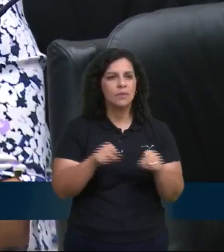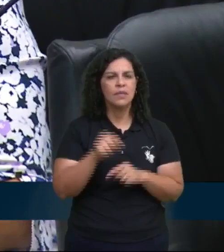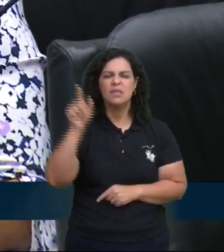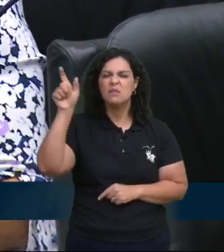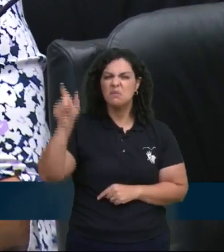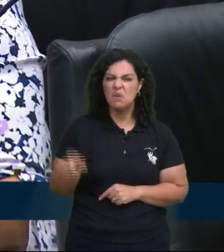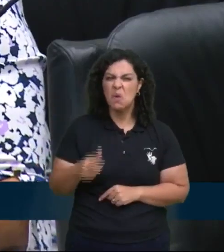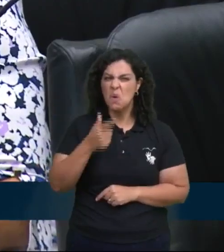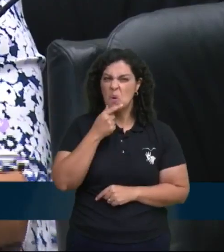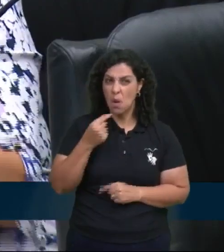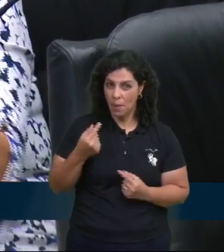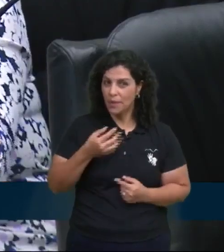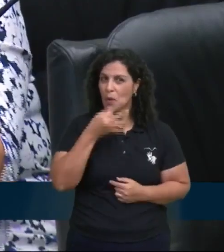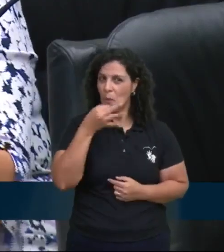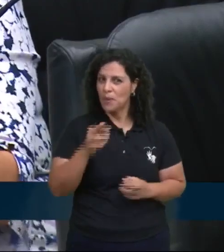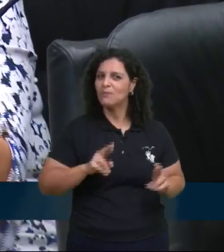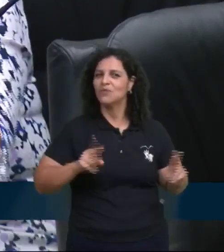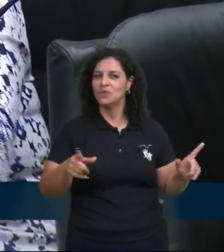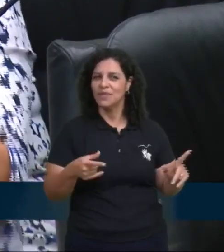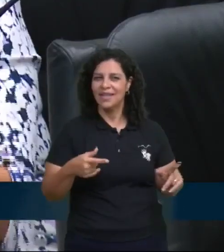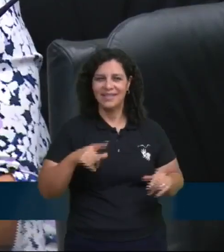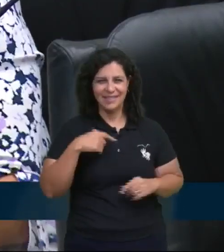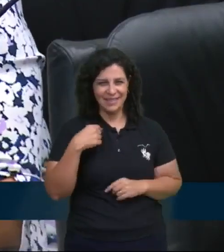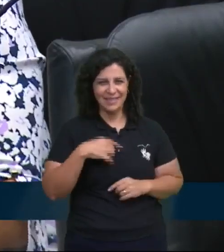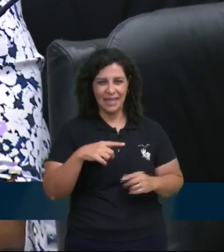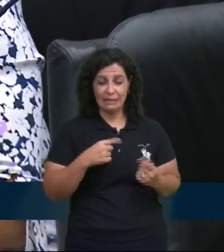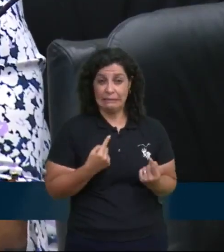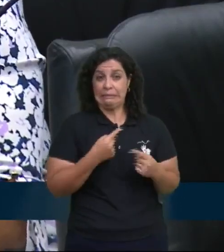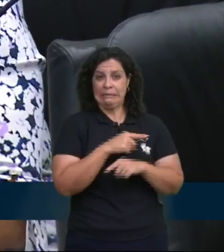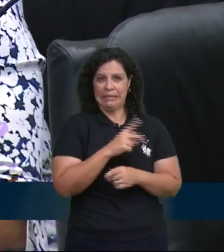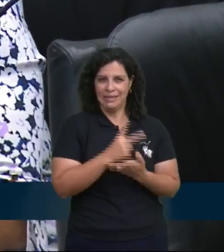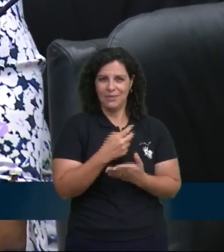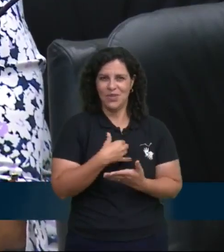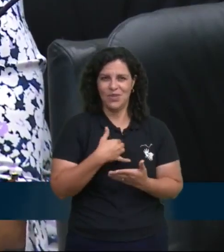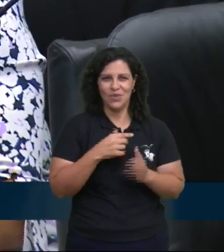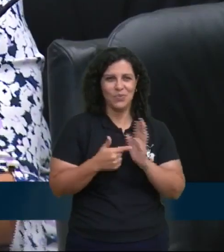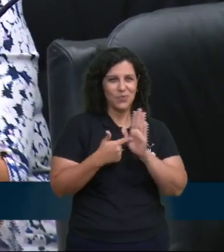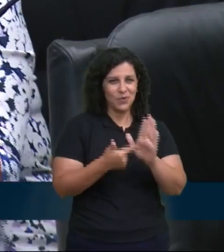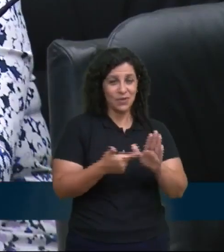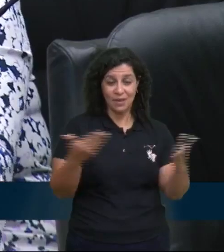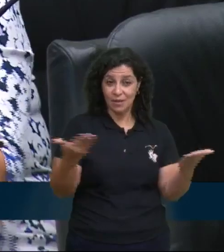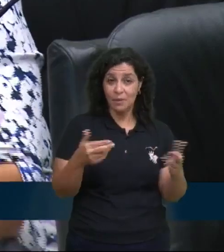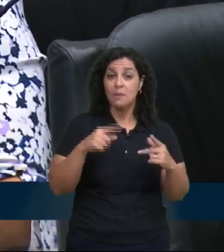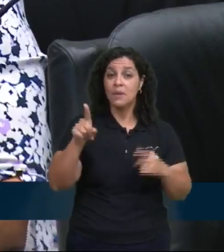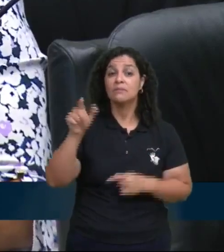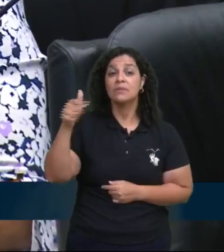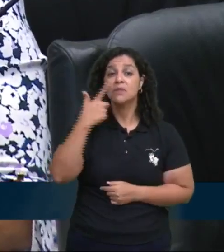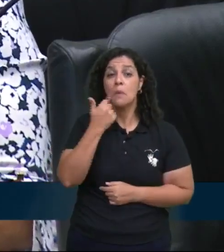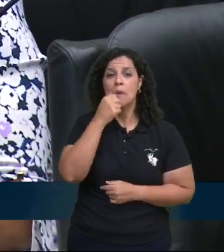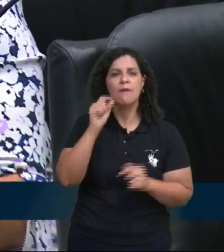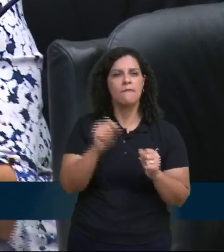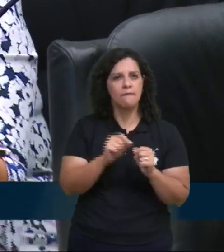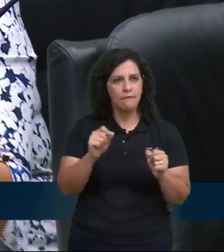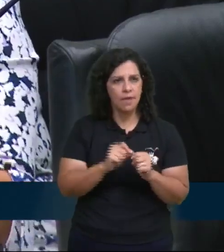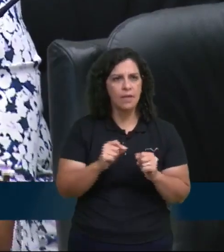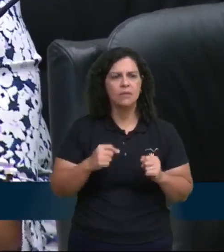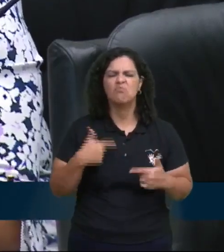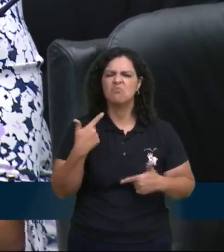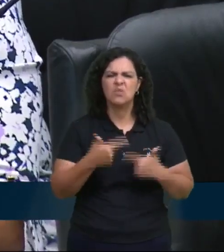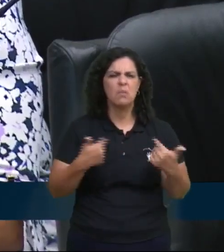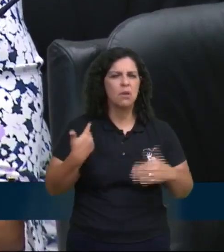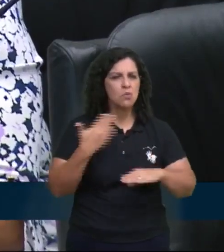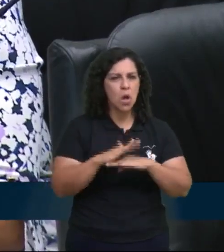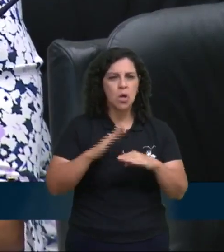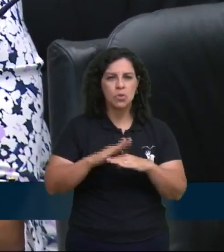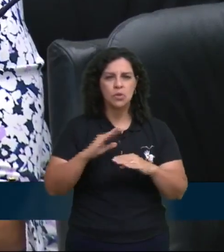homem controverso nas suas posições, na sua forma de manifestar, mas que fez também grandes